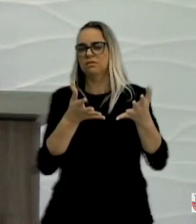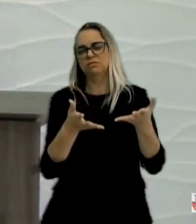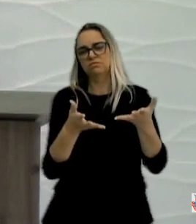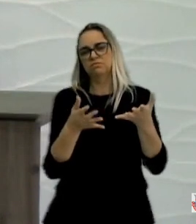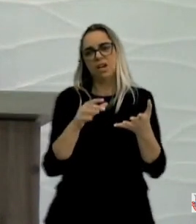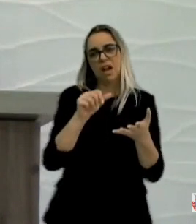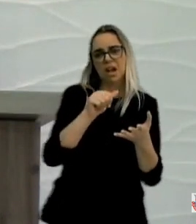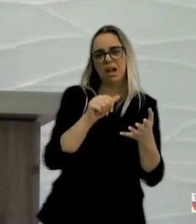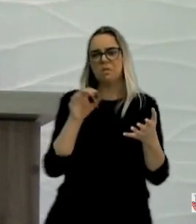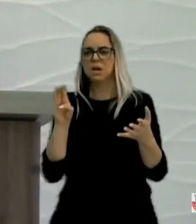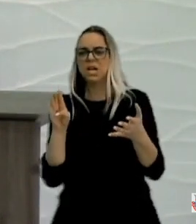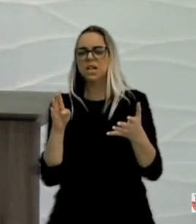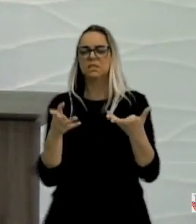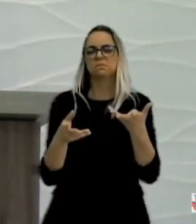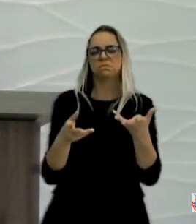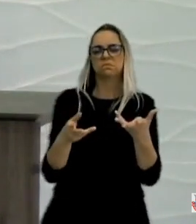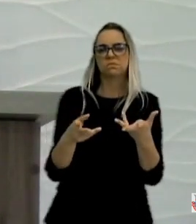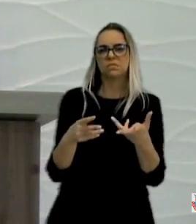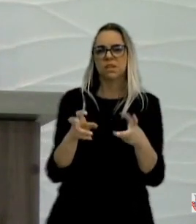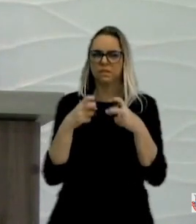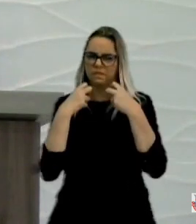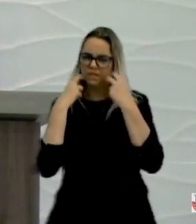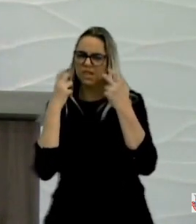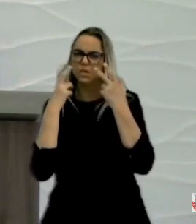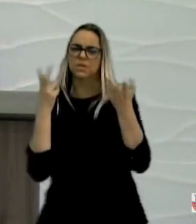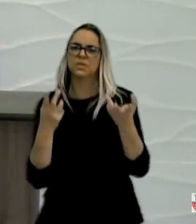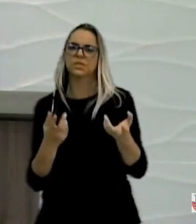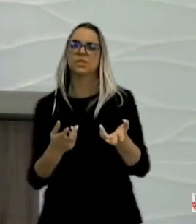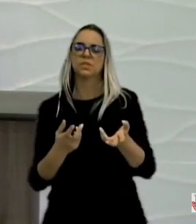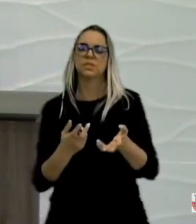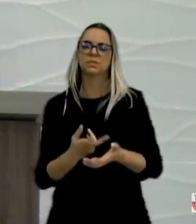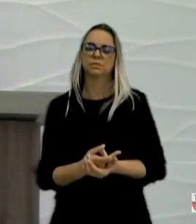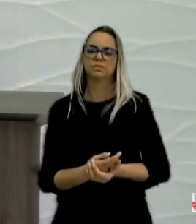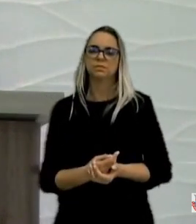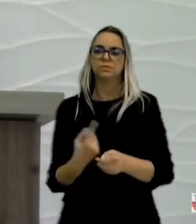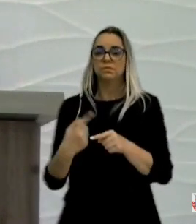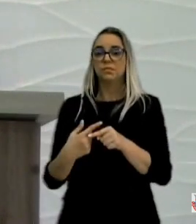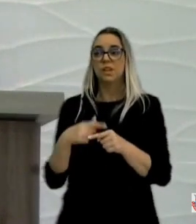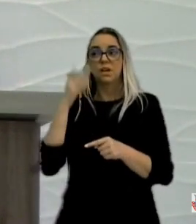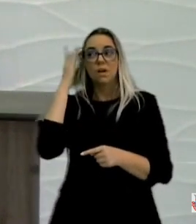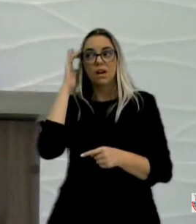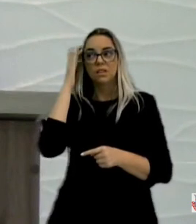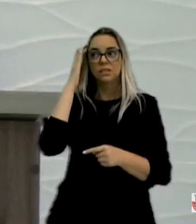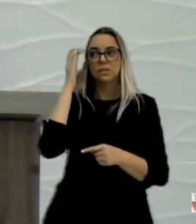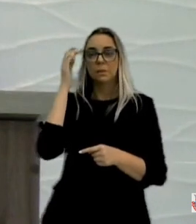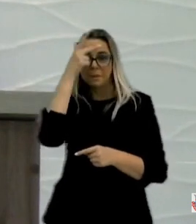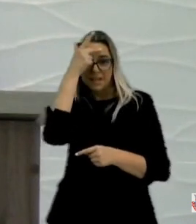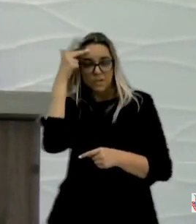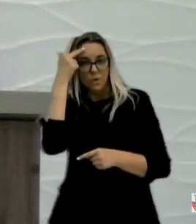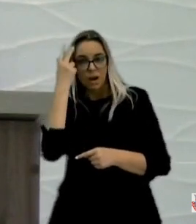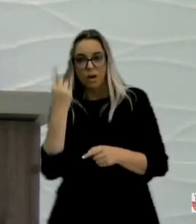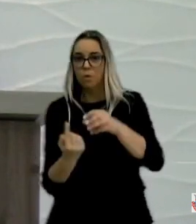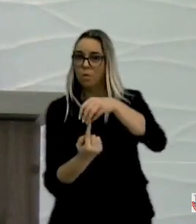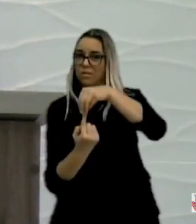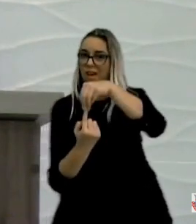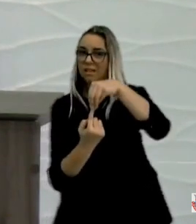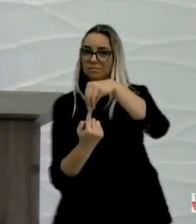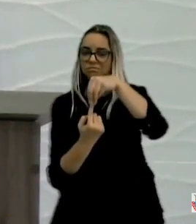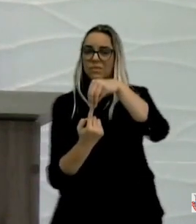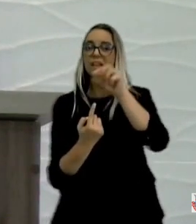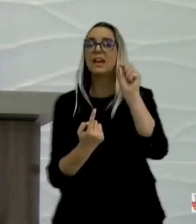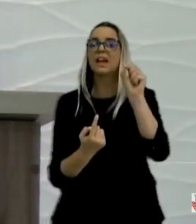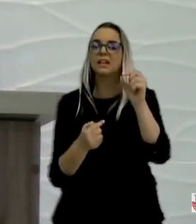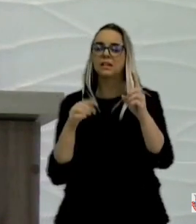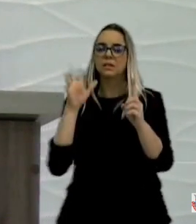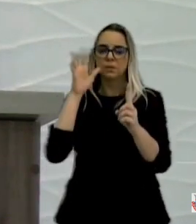nesta casa, que chega a ser até vergonhoso, porque eu acho que a única pessoa que merece ser idolatrada